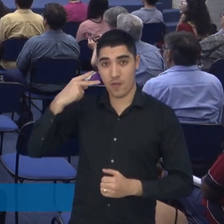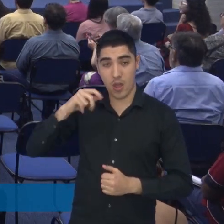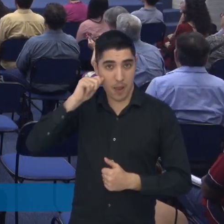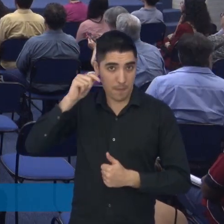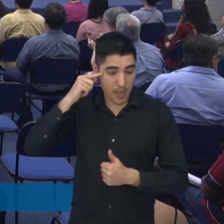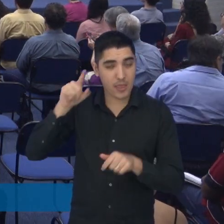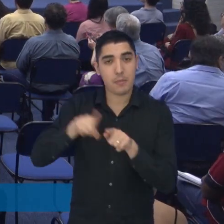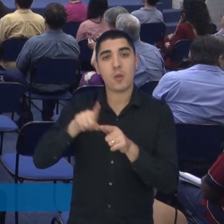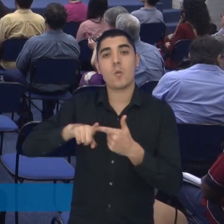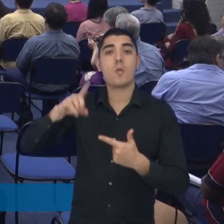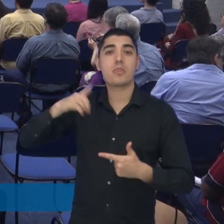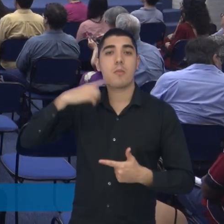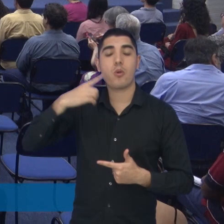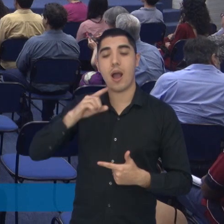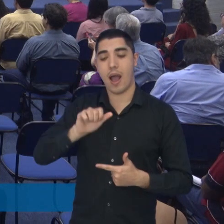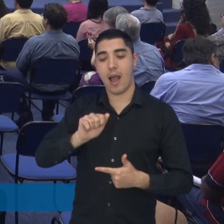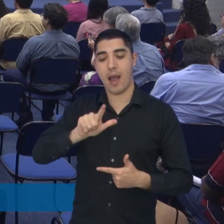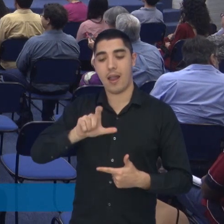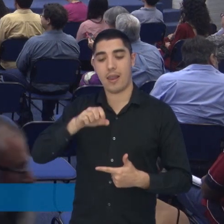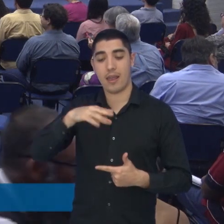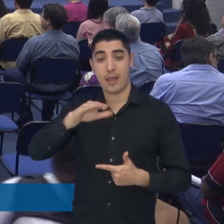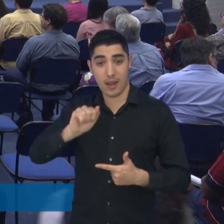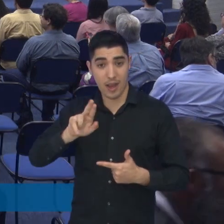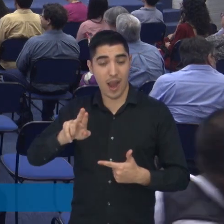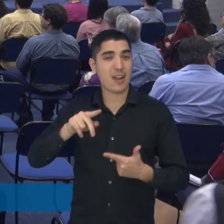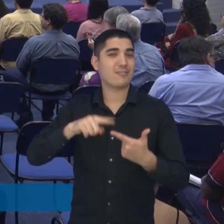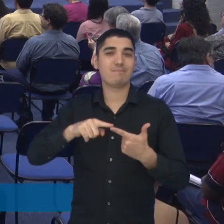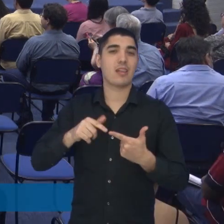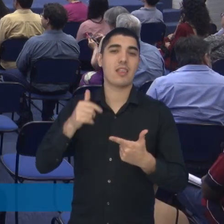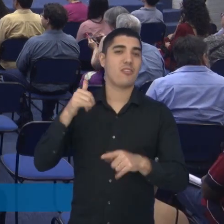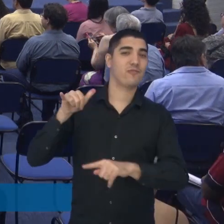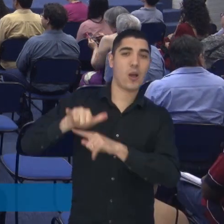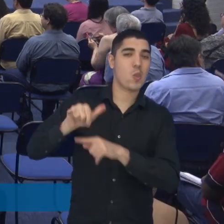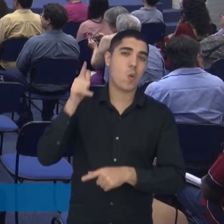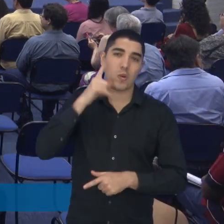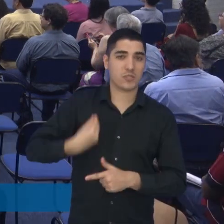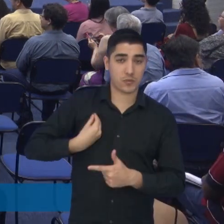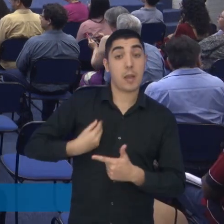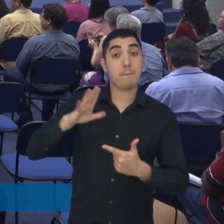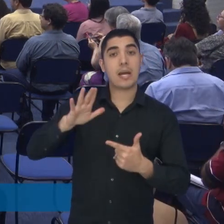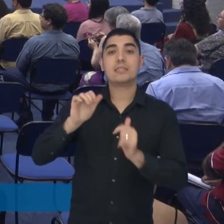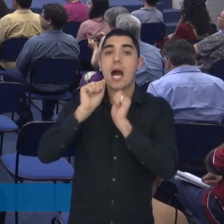estar presente, mas está representado pela assessoria do seu gabinete.